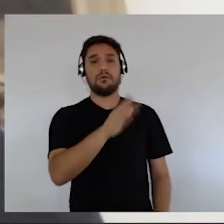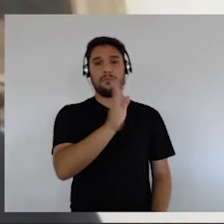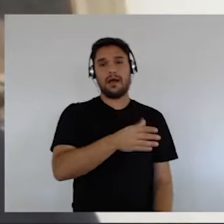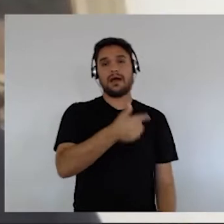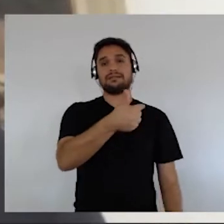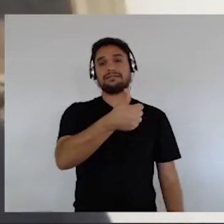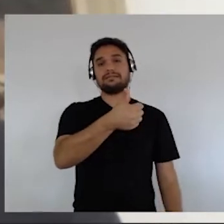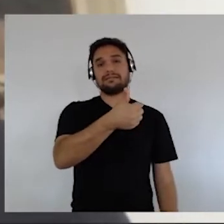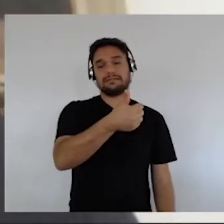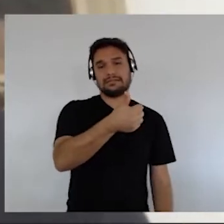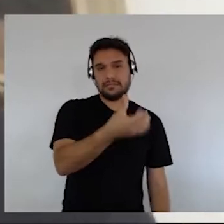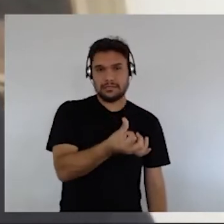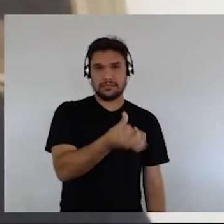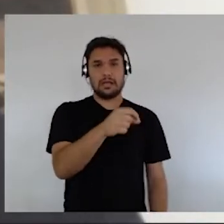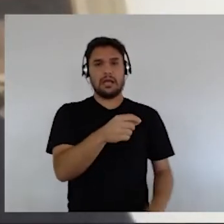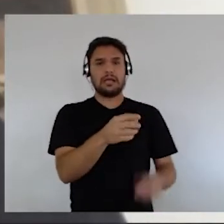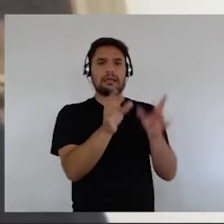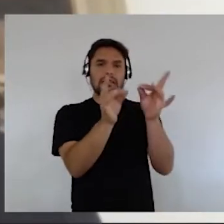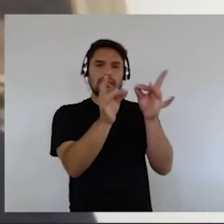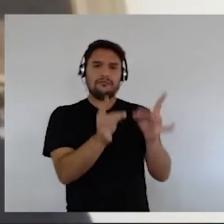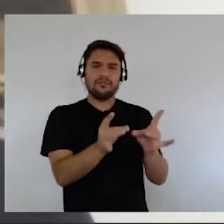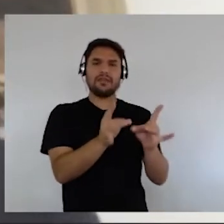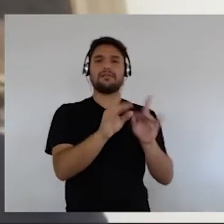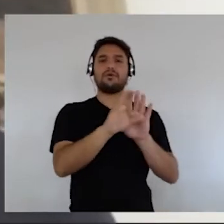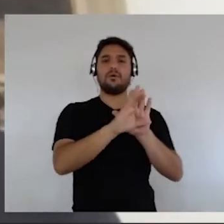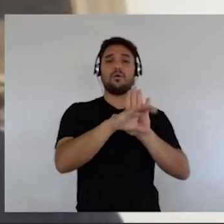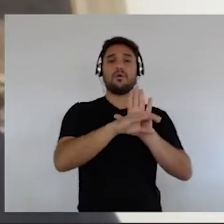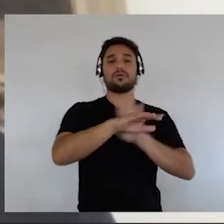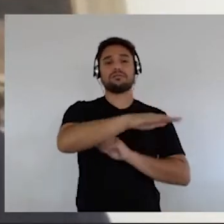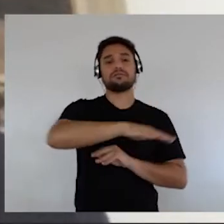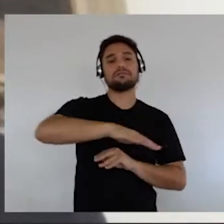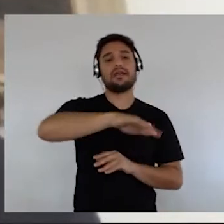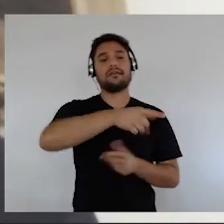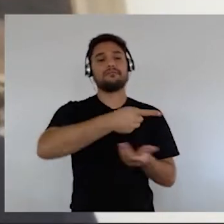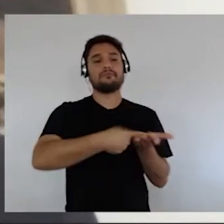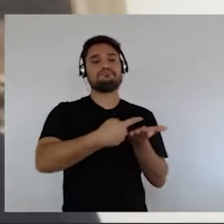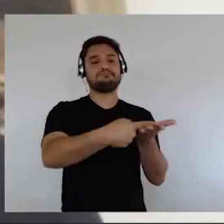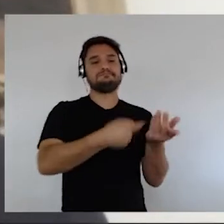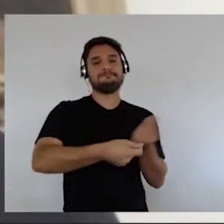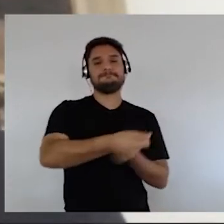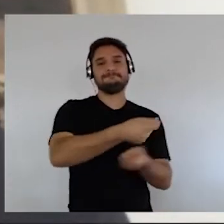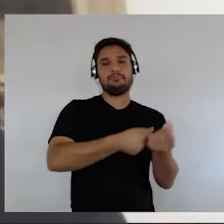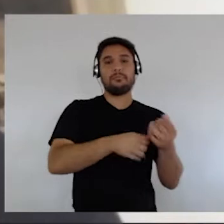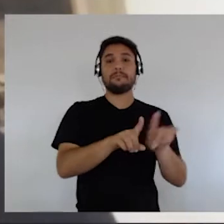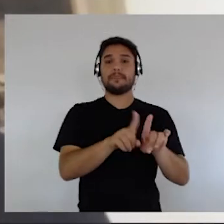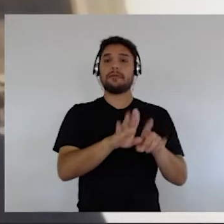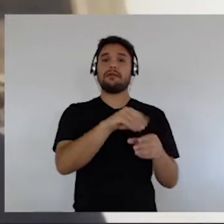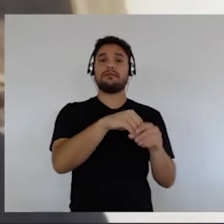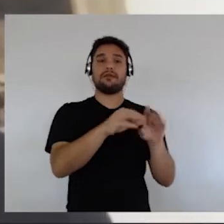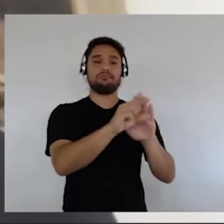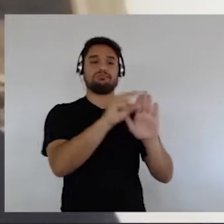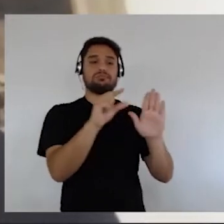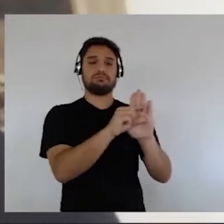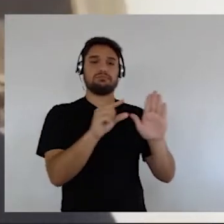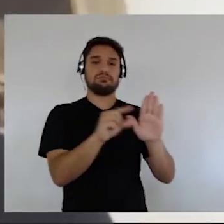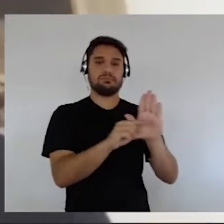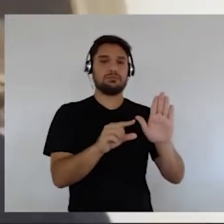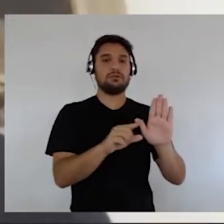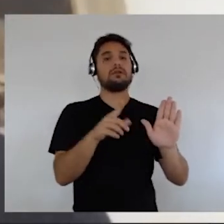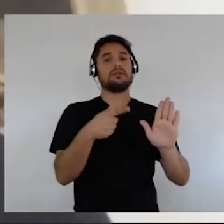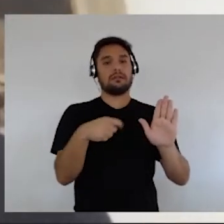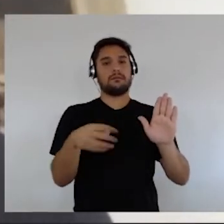definiu os principais conceitos envolvendo essa figura negocial, previu as cláusulas que obrigatoriamente devem